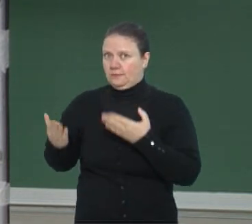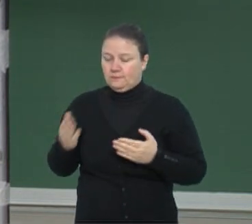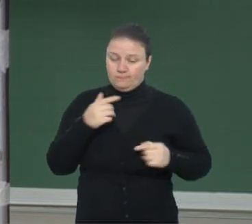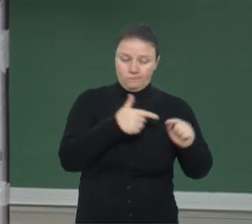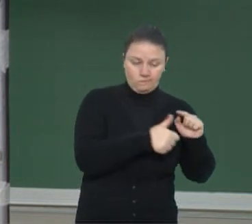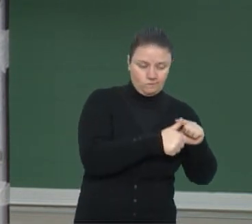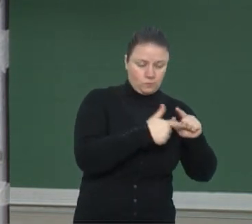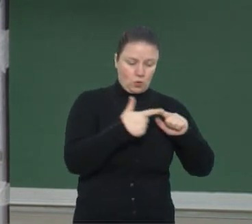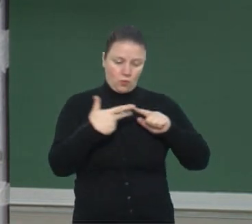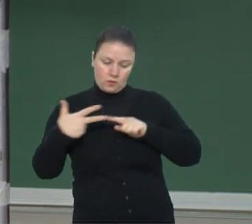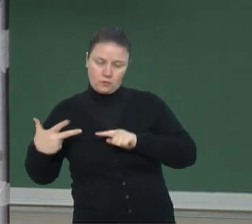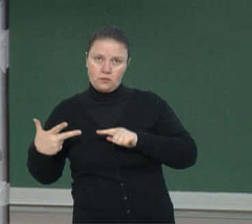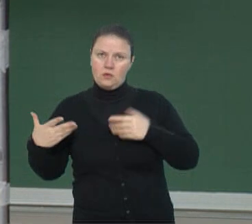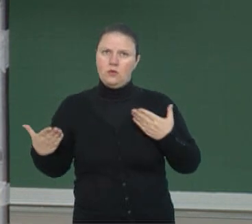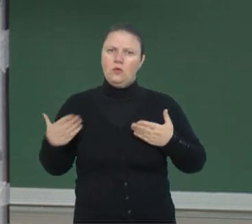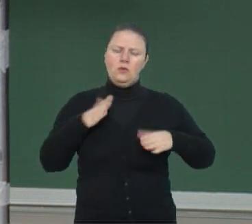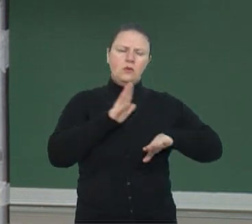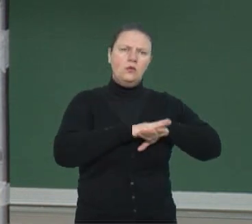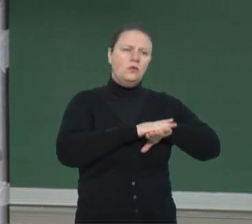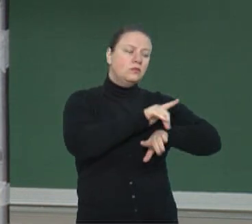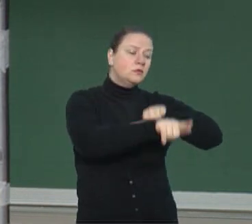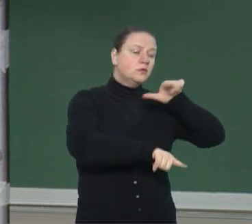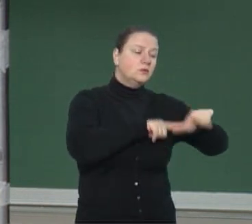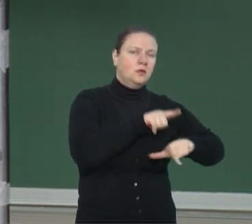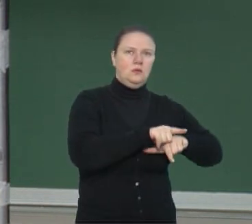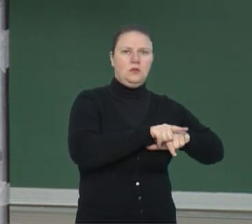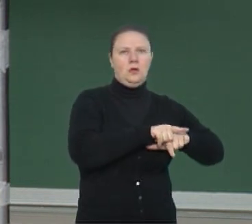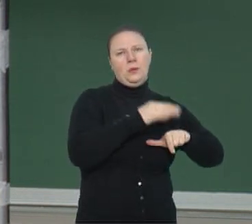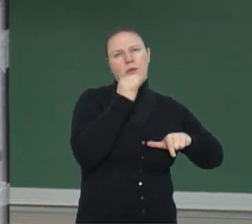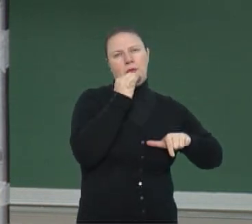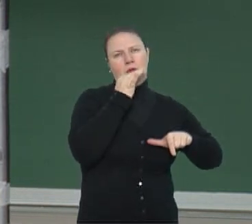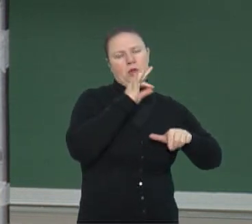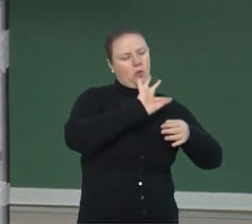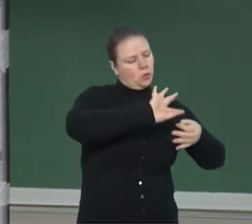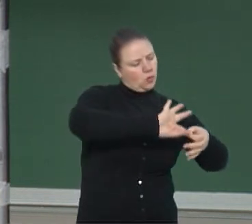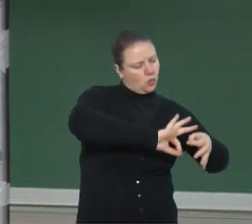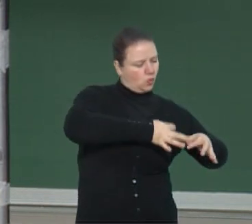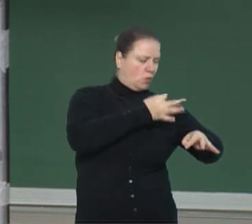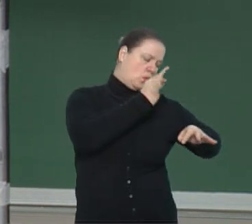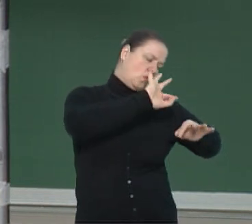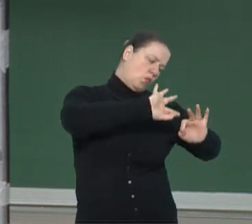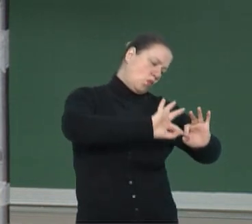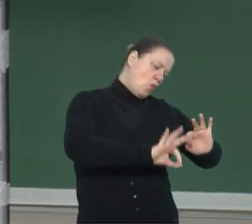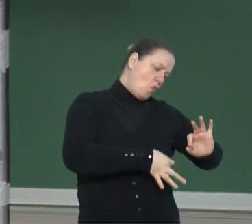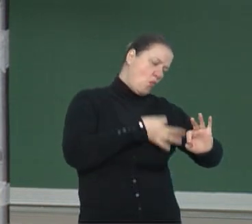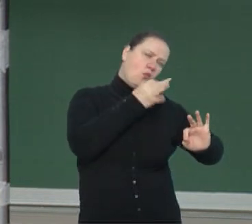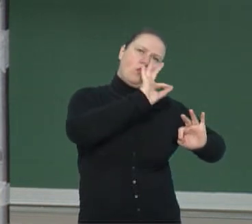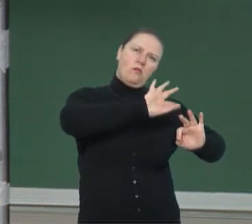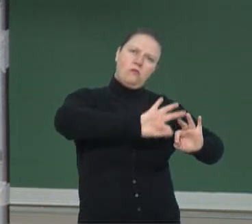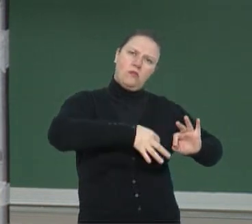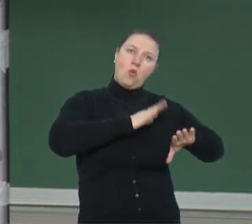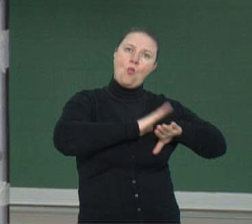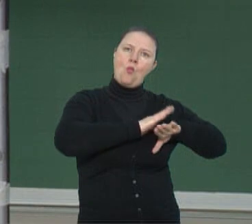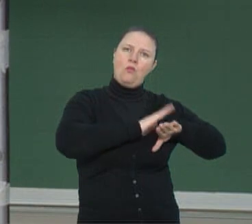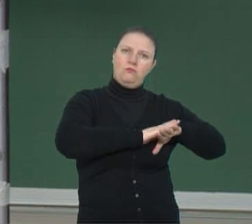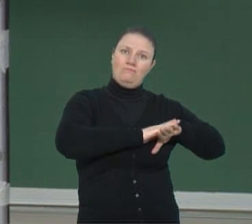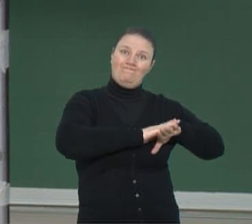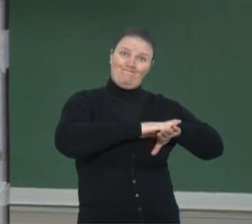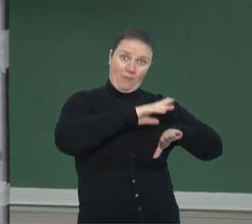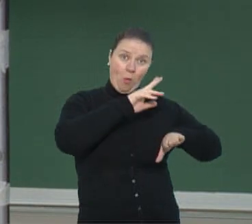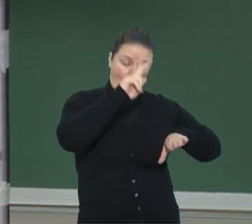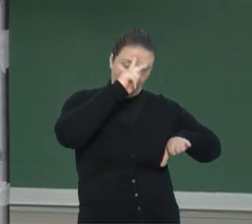assim. O trabalho artesanal é aquele trabalho feito com crochê, que a pessoa costura o tecido na própria mão, com a sua própria habilidade manual.